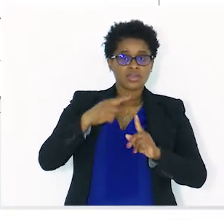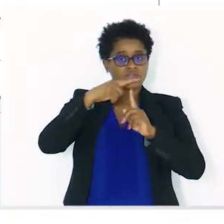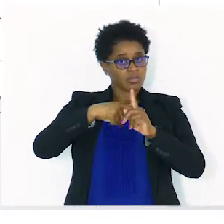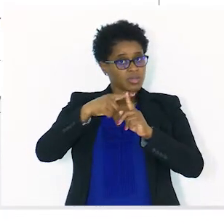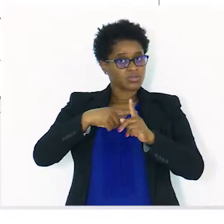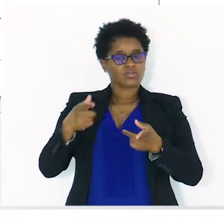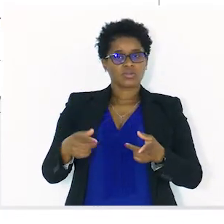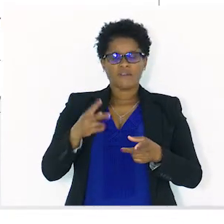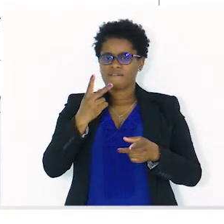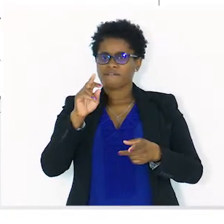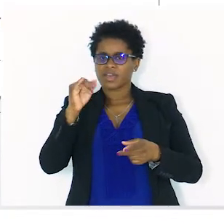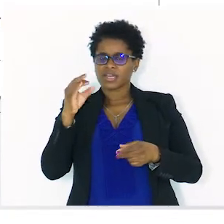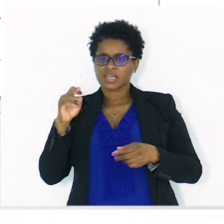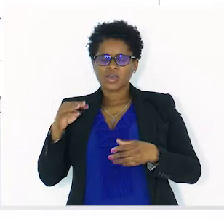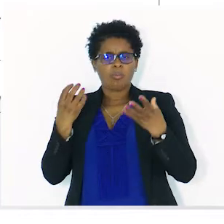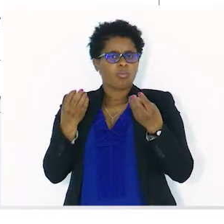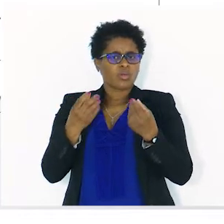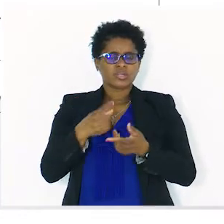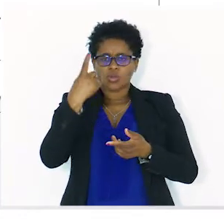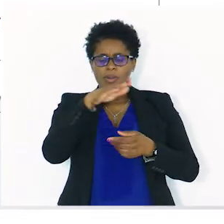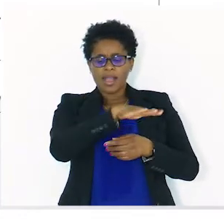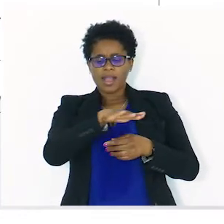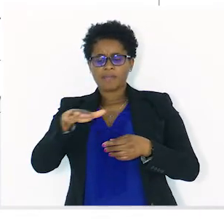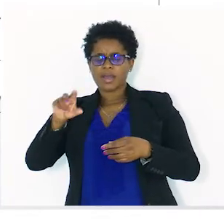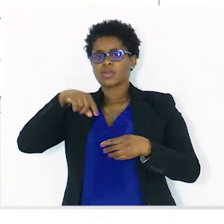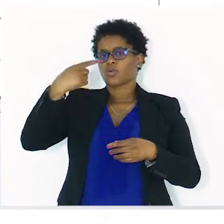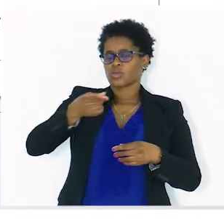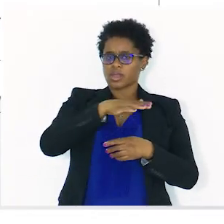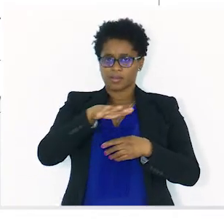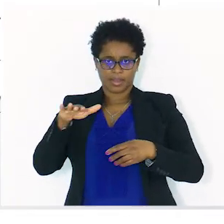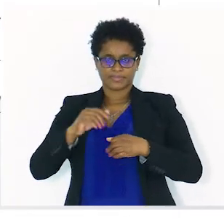temperaturas variam muito entre uma camada e a outra.